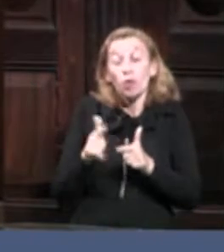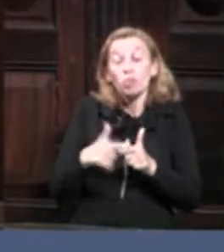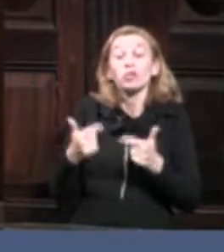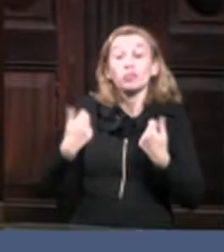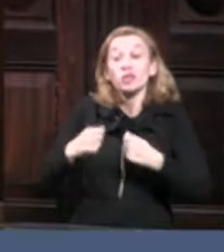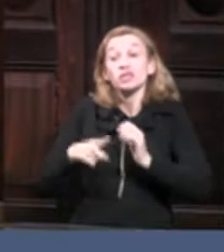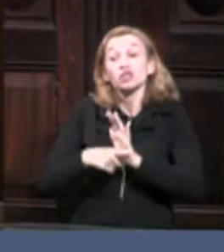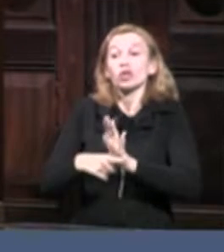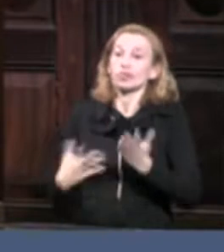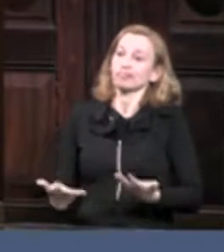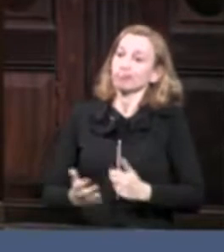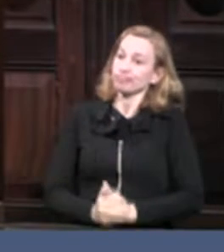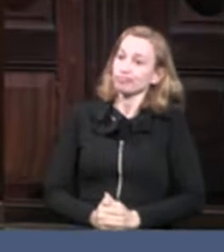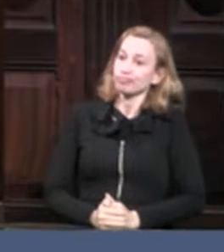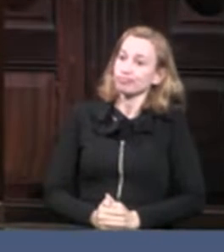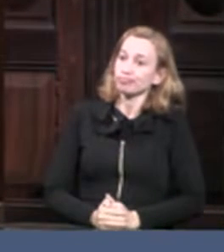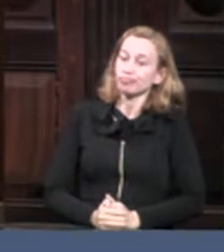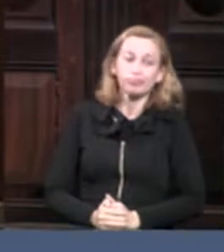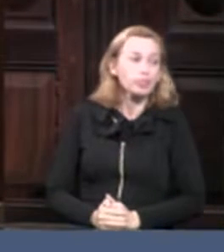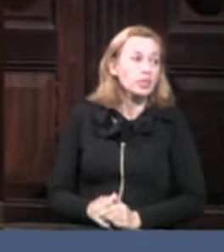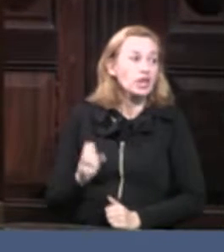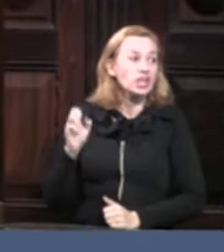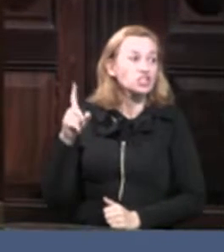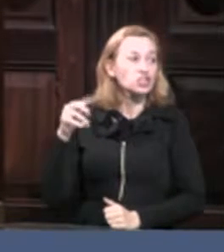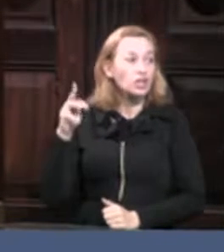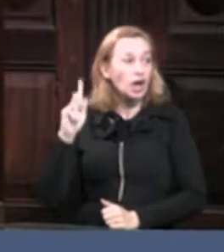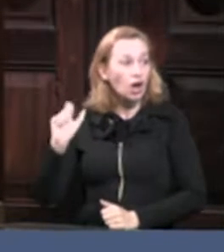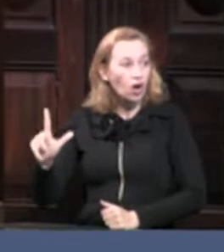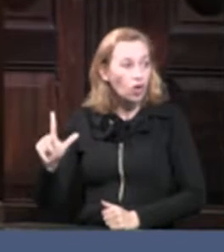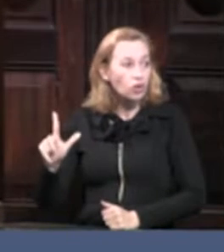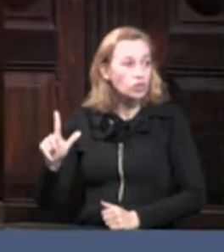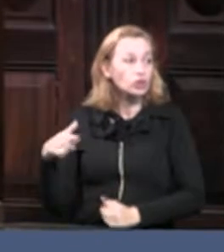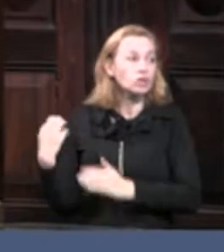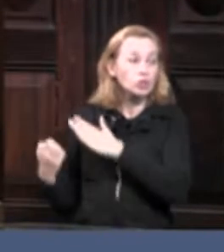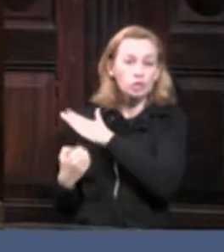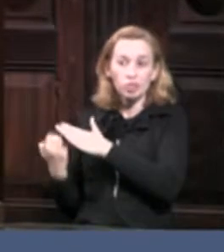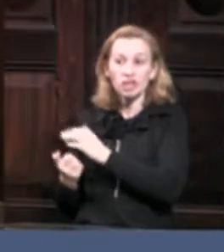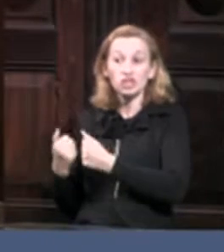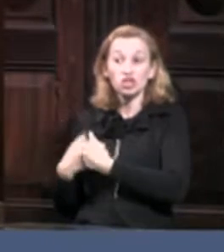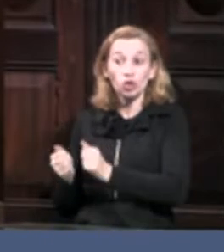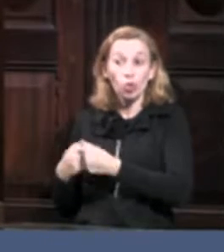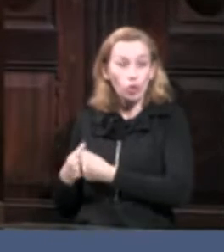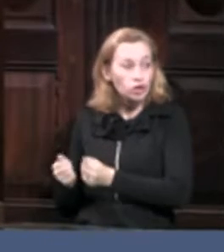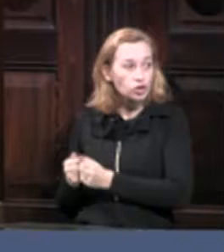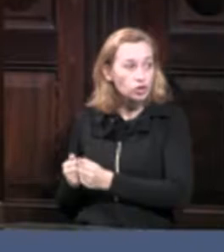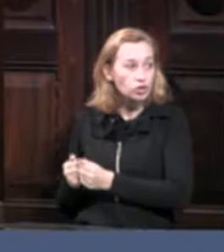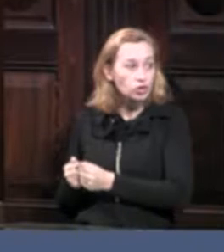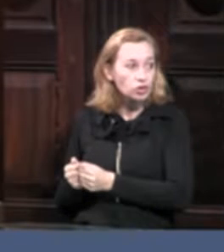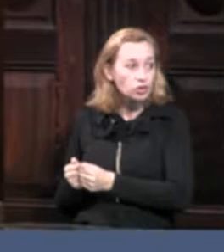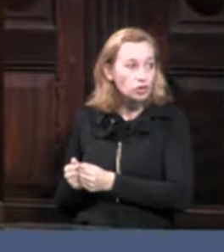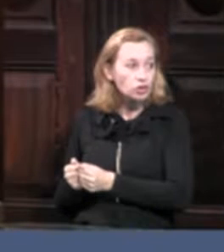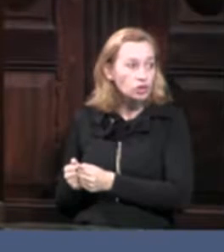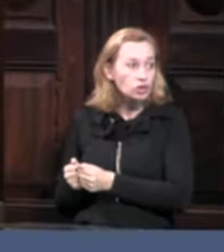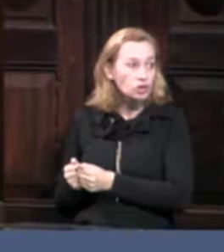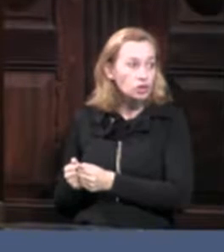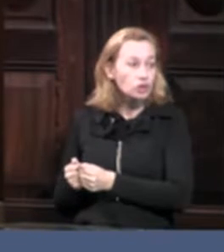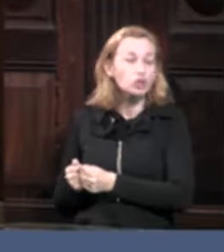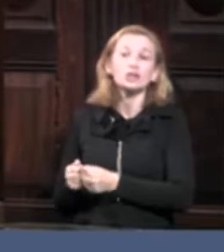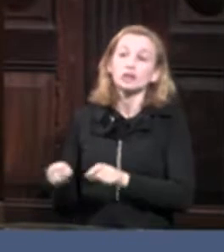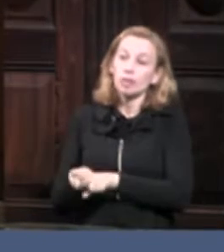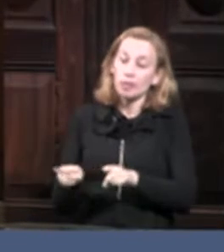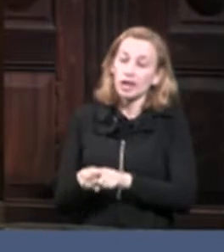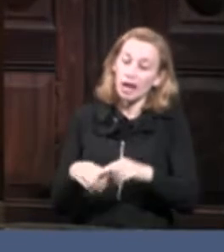combatido. Pelo atual edital, uma empresa de ônibus, a empresa que explora o